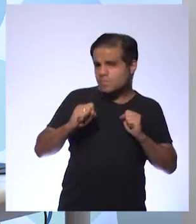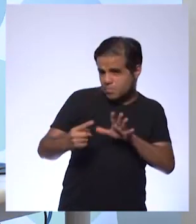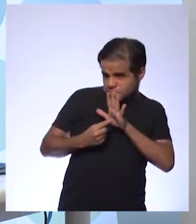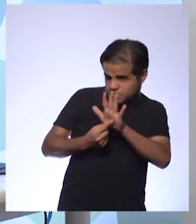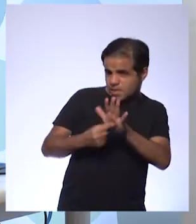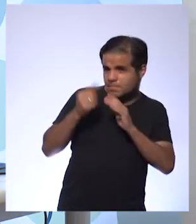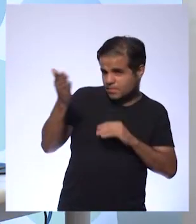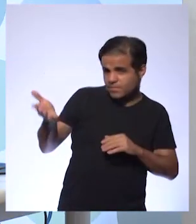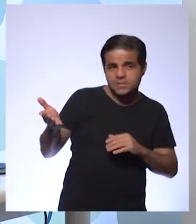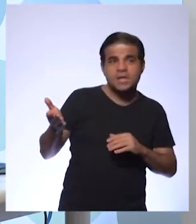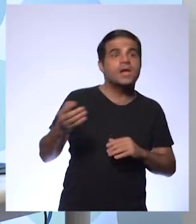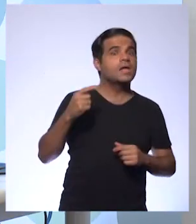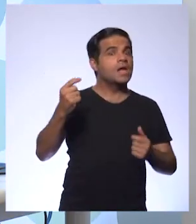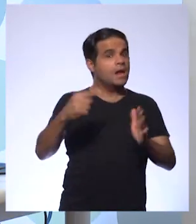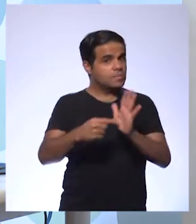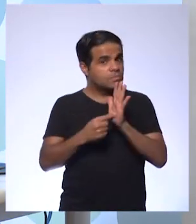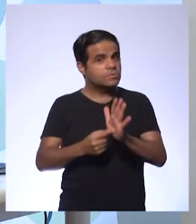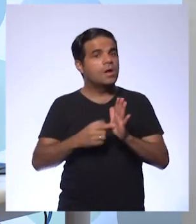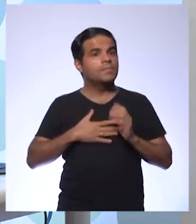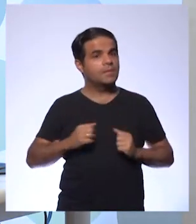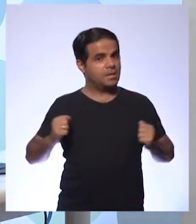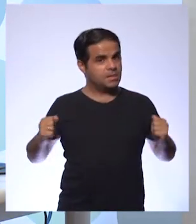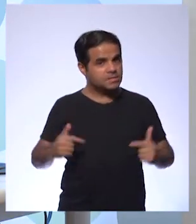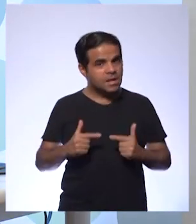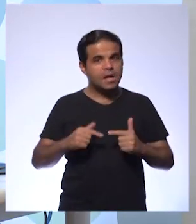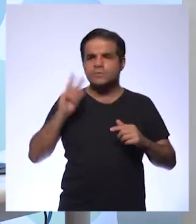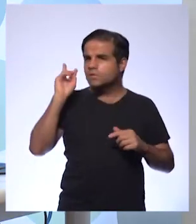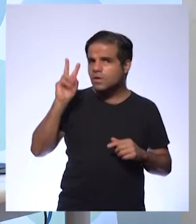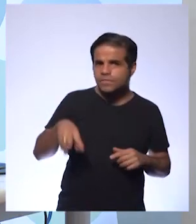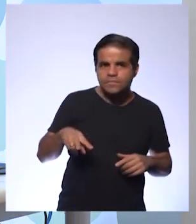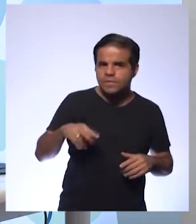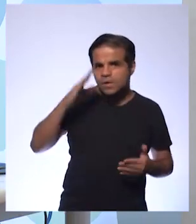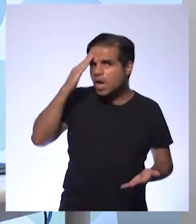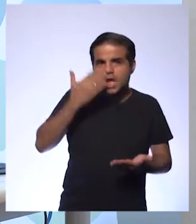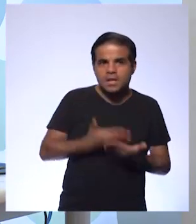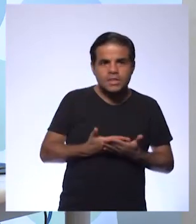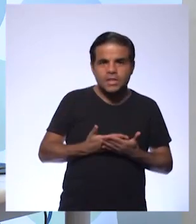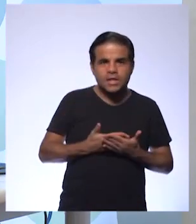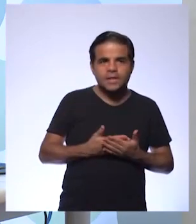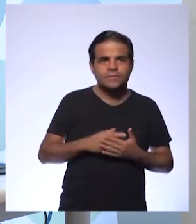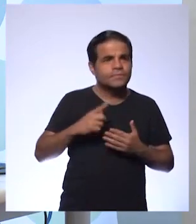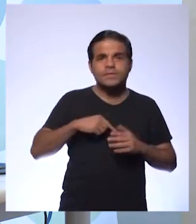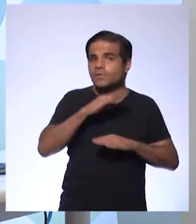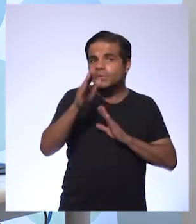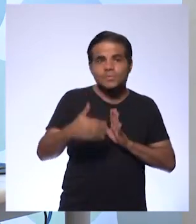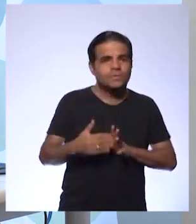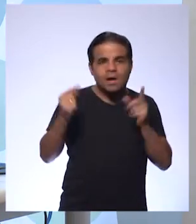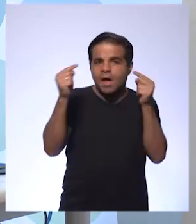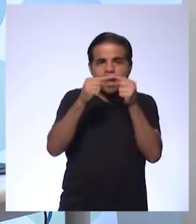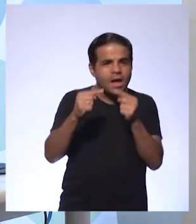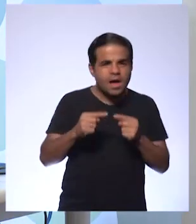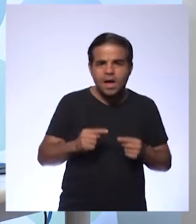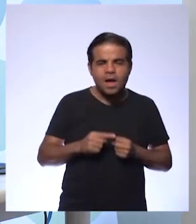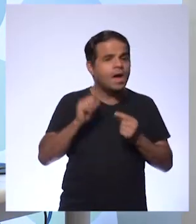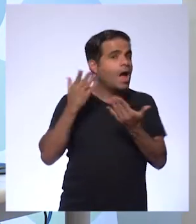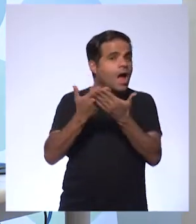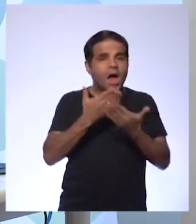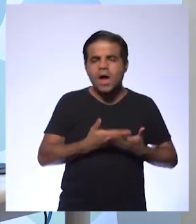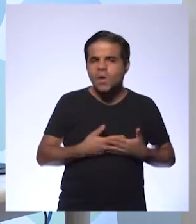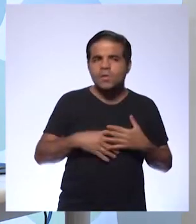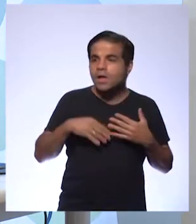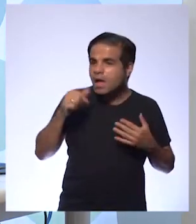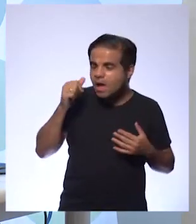mostrar? E ela mostrou o slam. E quando eu ouvi, Andréia, eu falei, não acredito. Tem tudo a ver com a aula. E eu